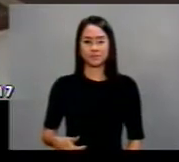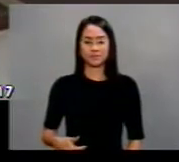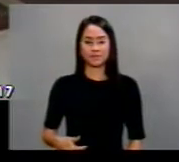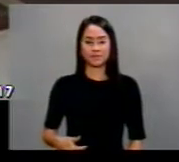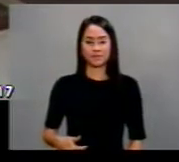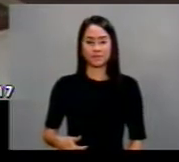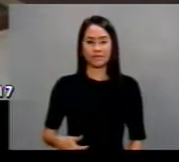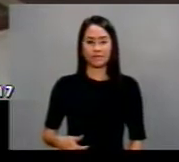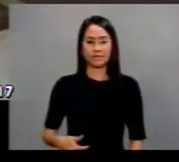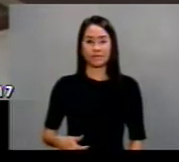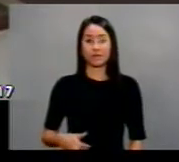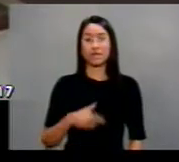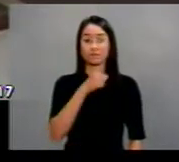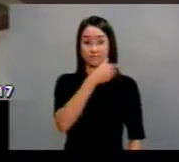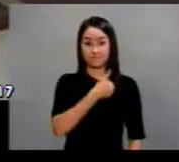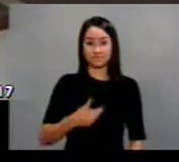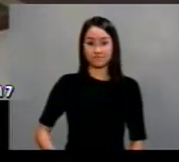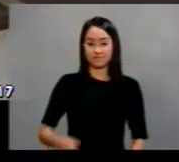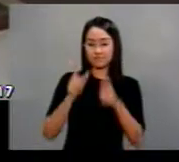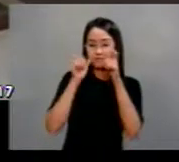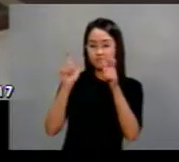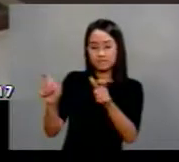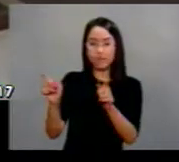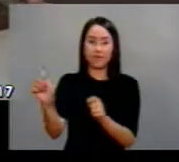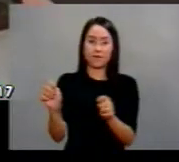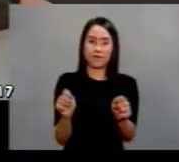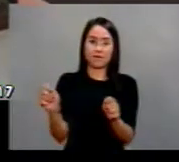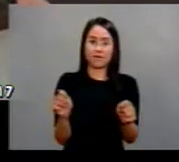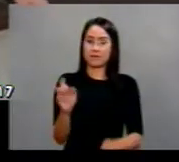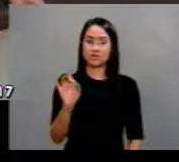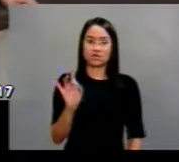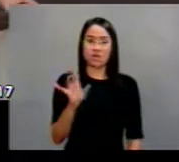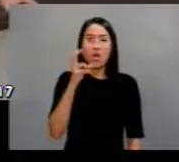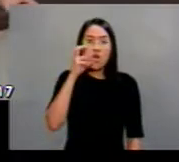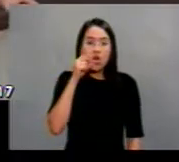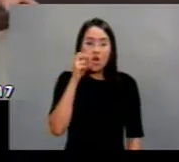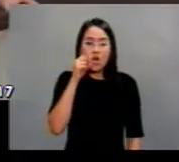ao grande capital, ao grande poder econômico, de um lado,